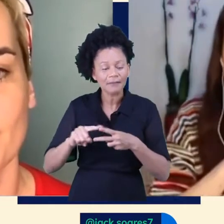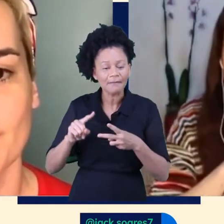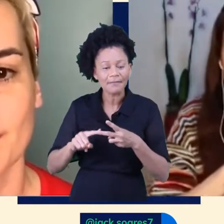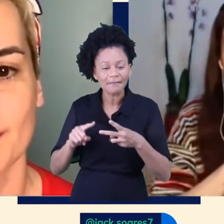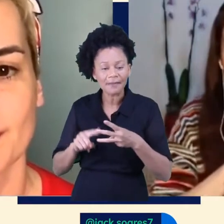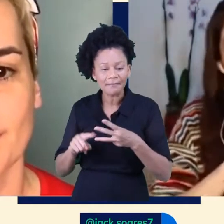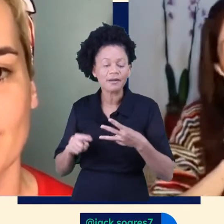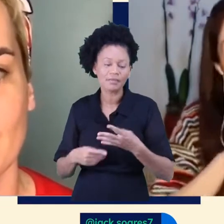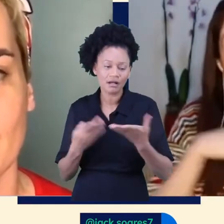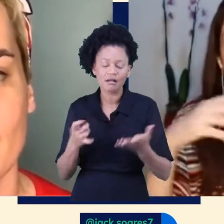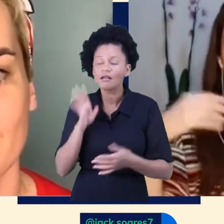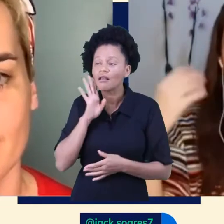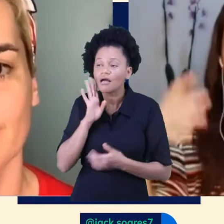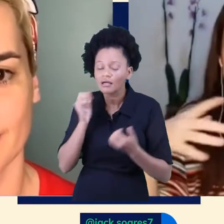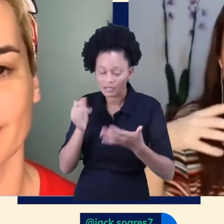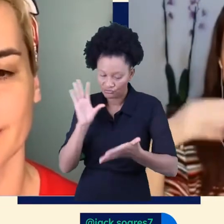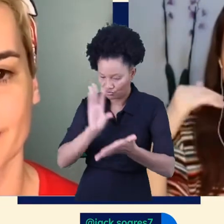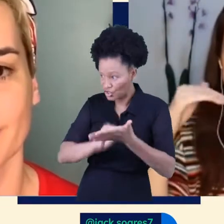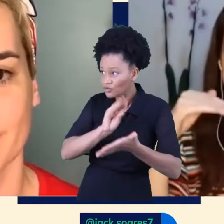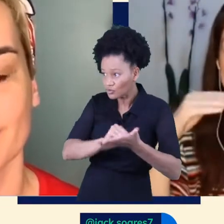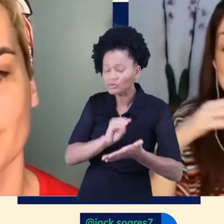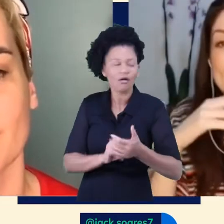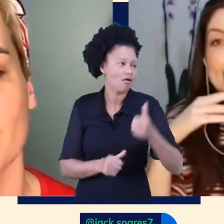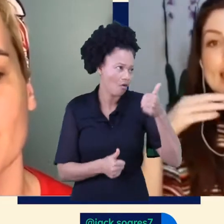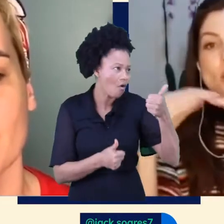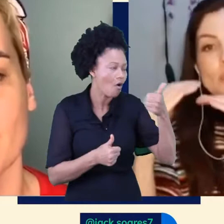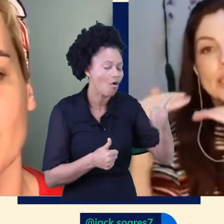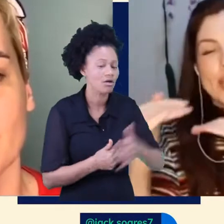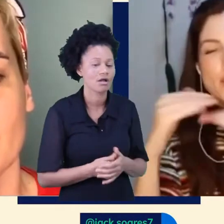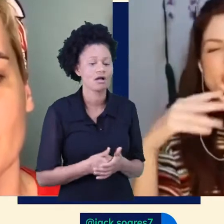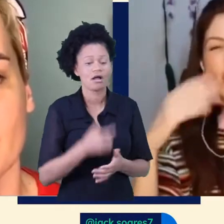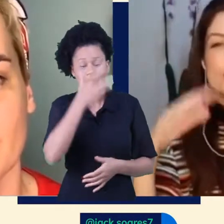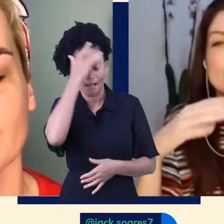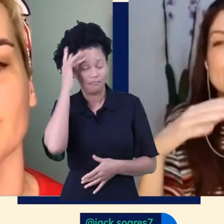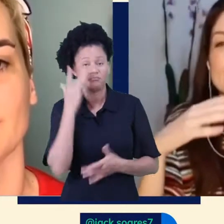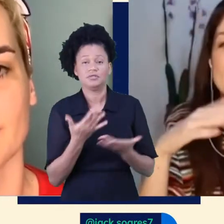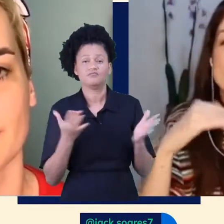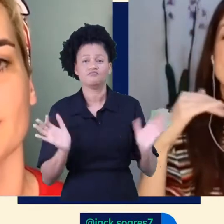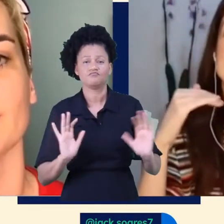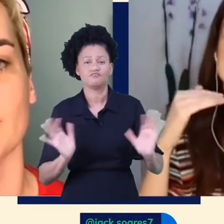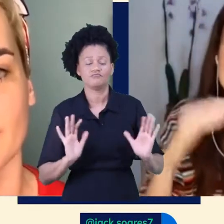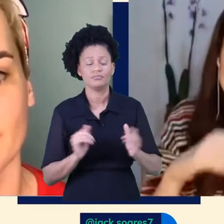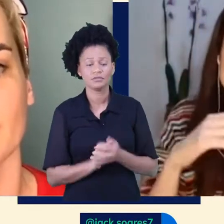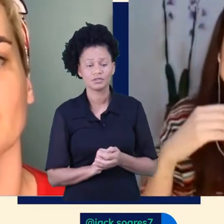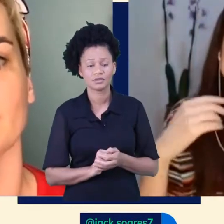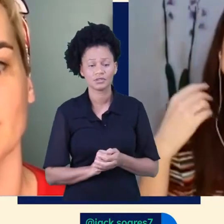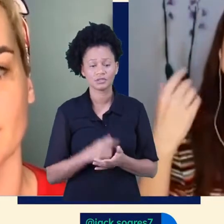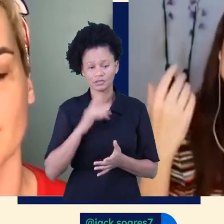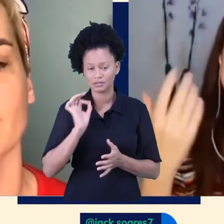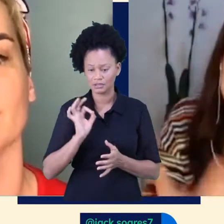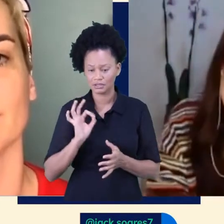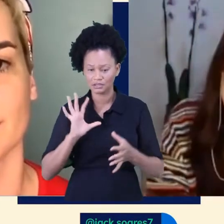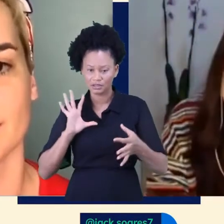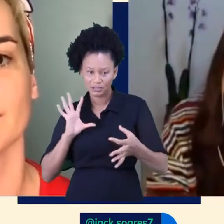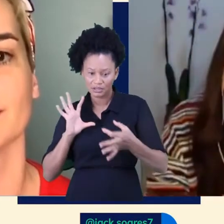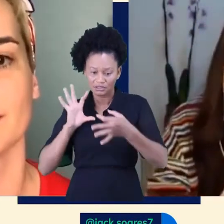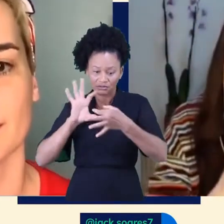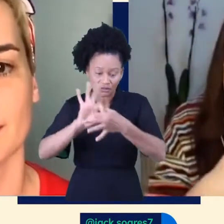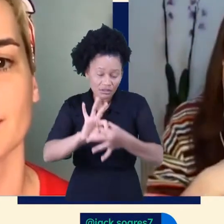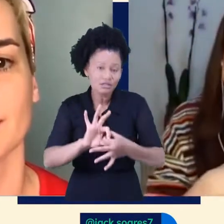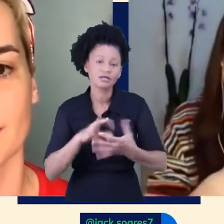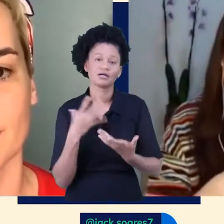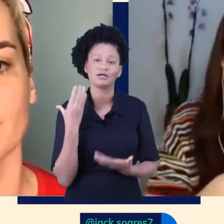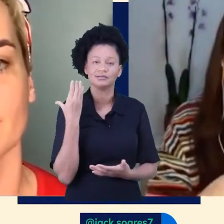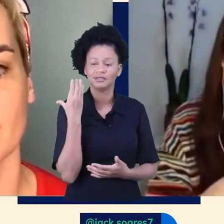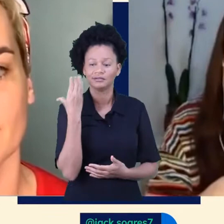tá. Então tá bom. A pessoa não tá alinhada, veja só. Comentários que não estão alinhados à ciência, fundamentação científica,